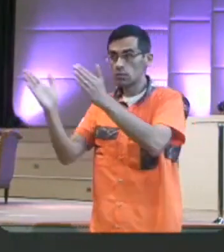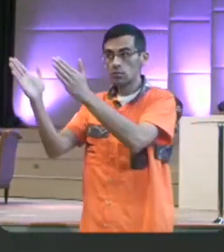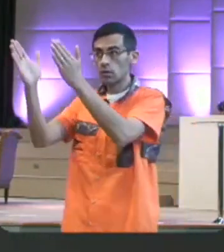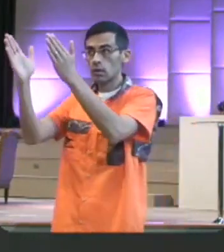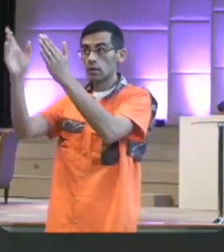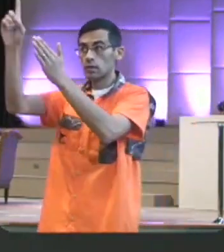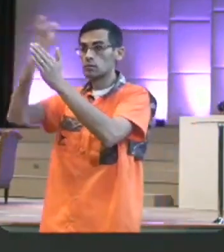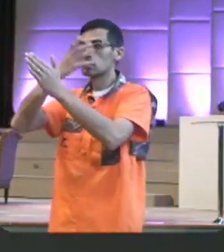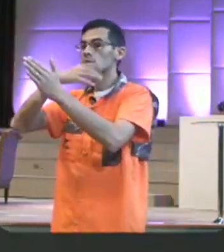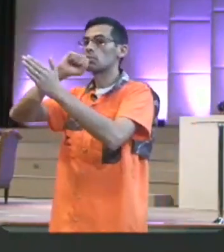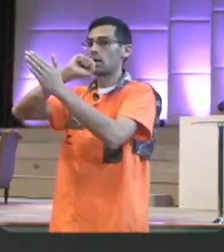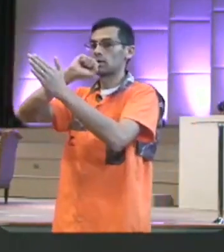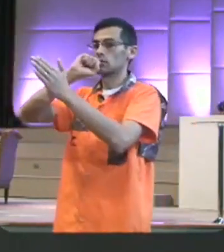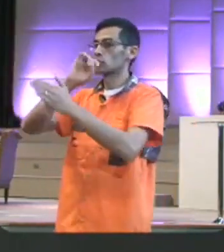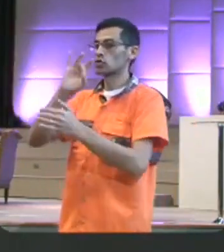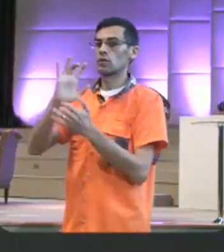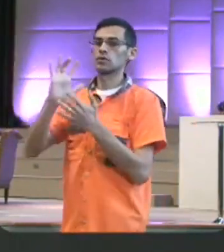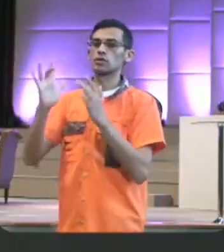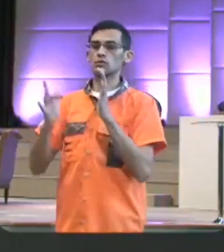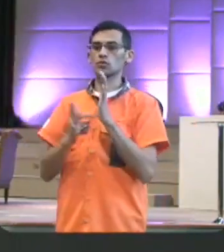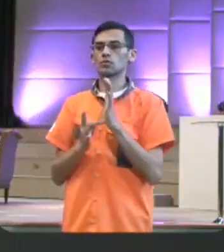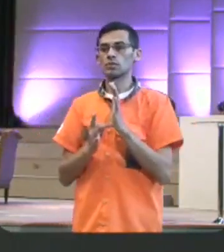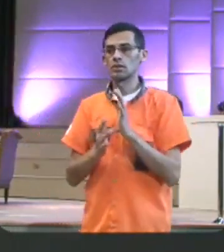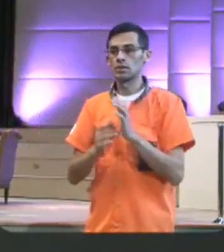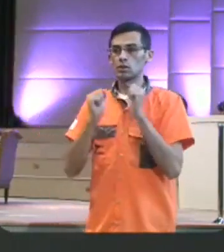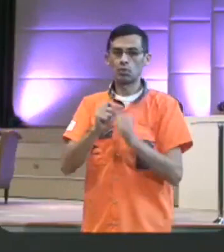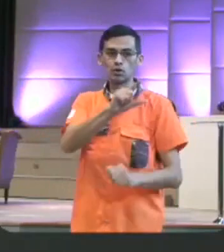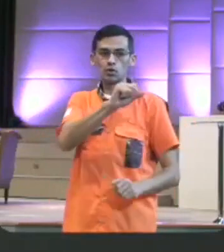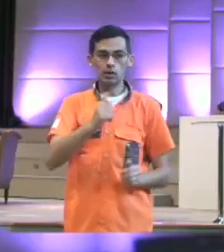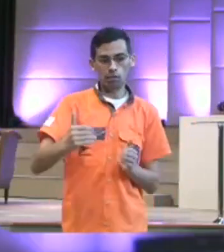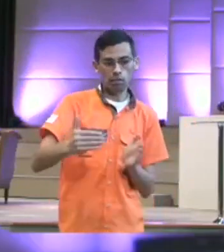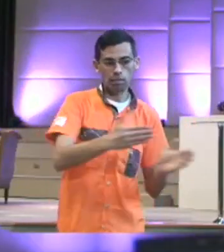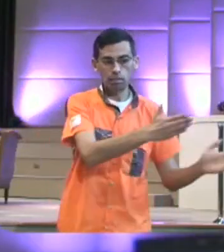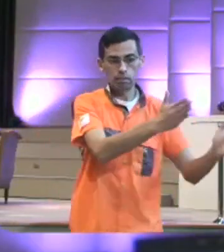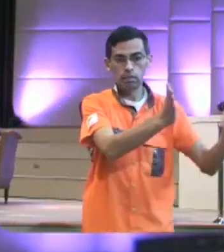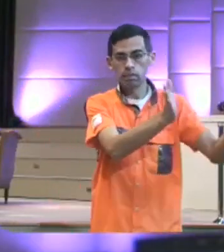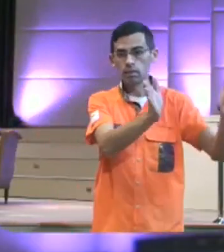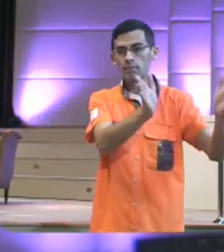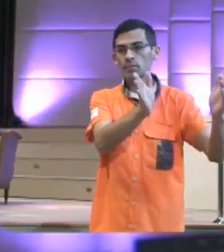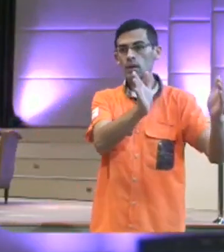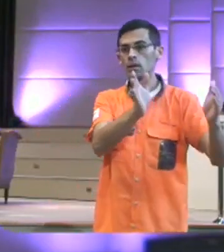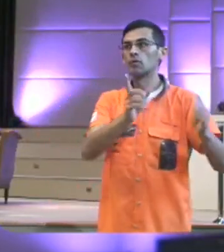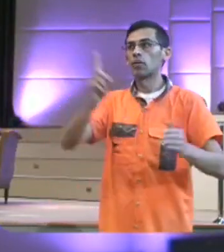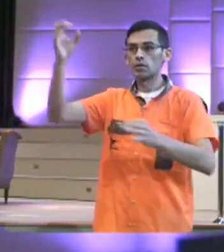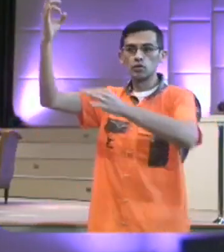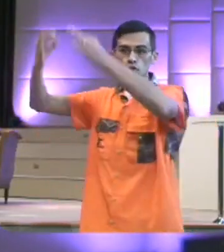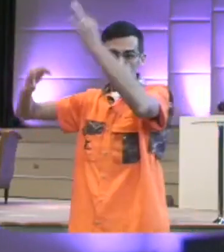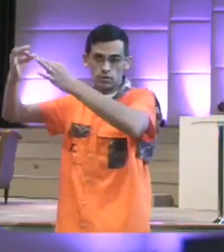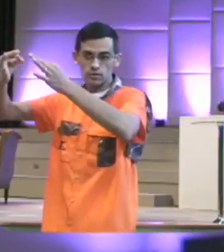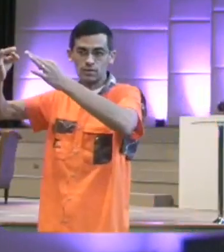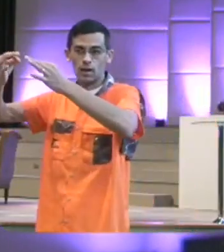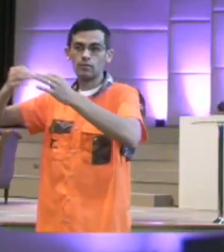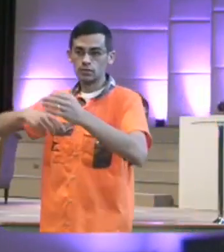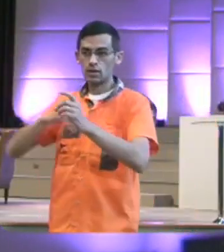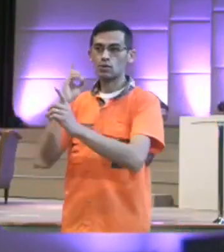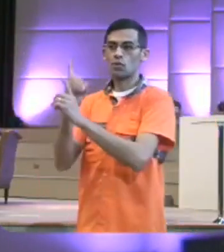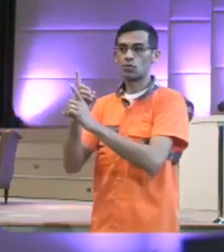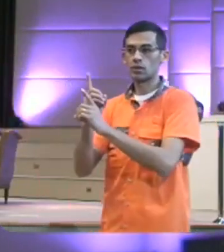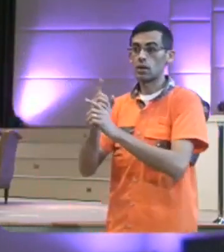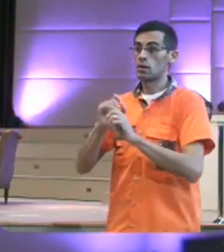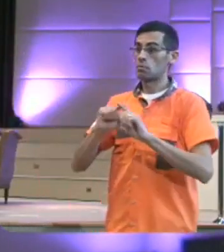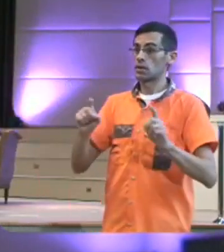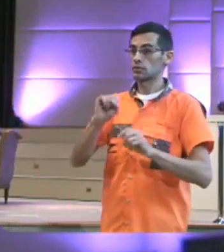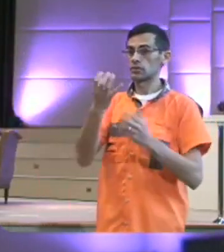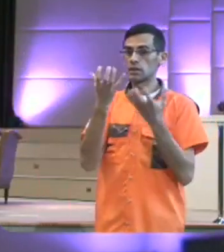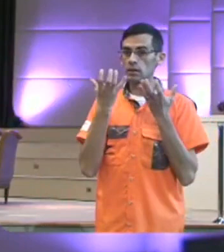Pai: Jesus. Se você quer encontrar Deus como juiz, vai sozinho que você acha.